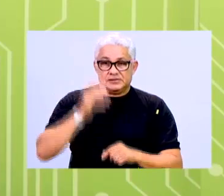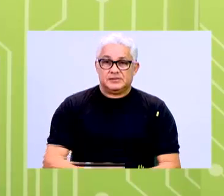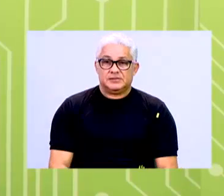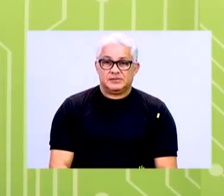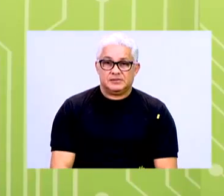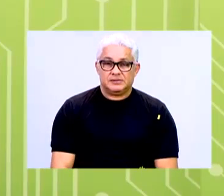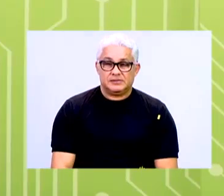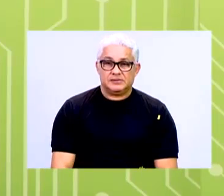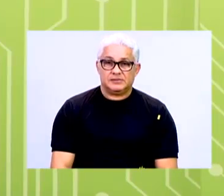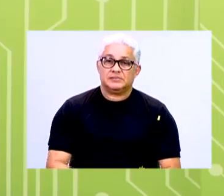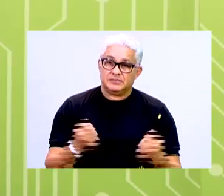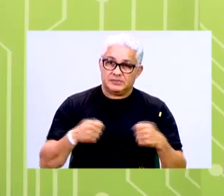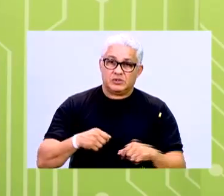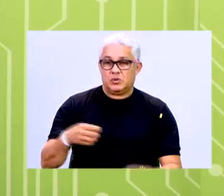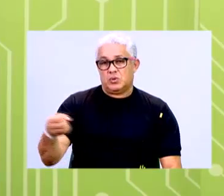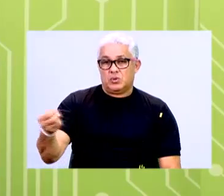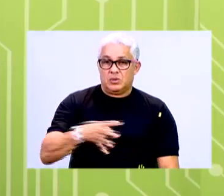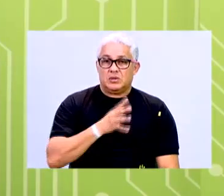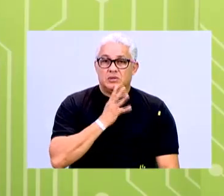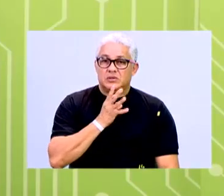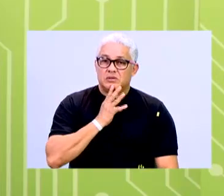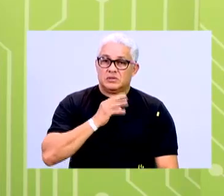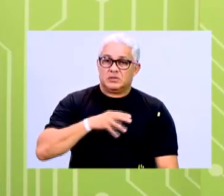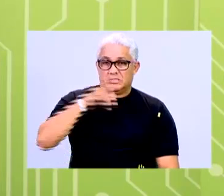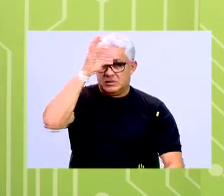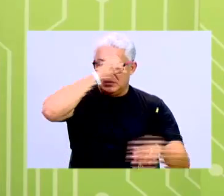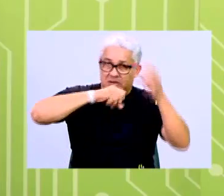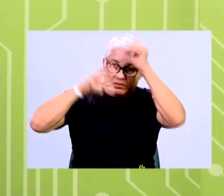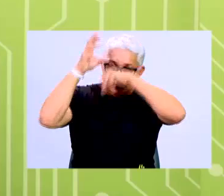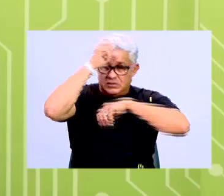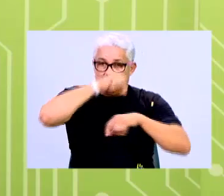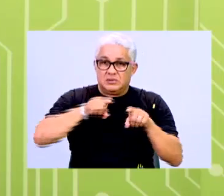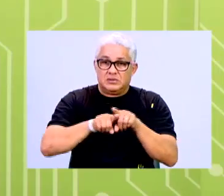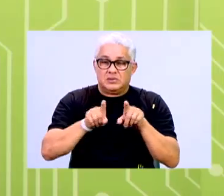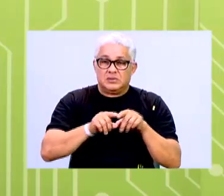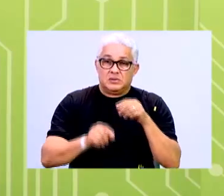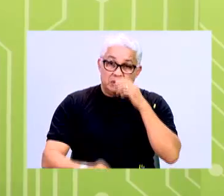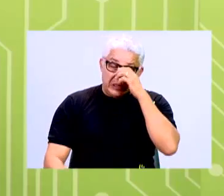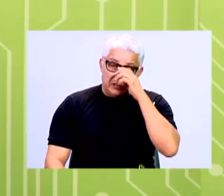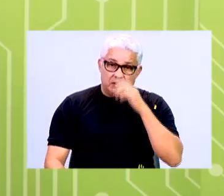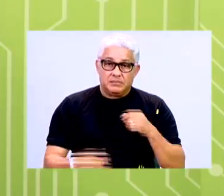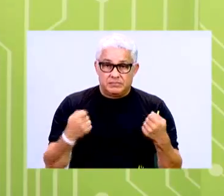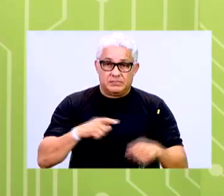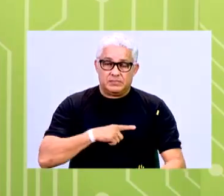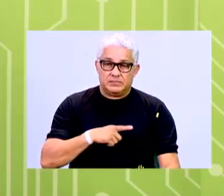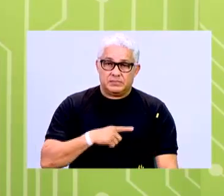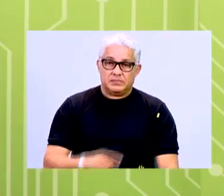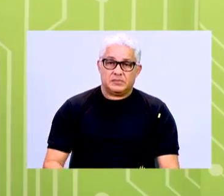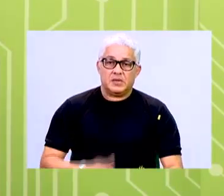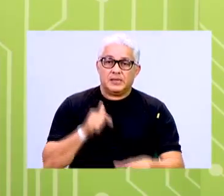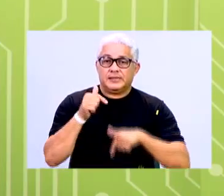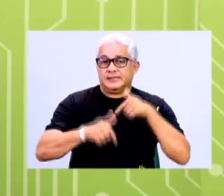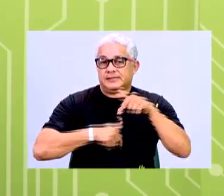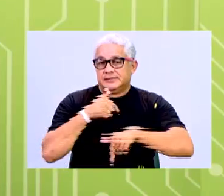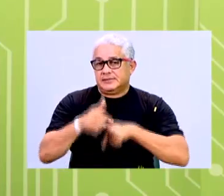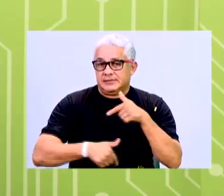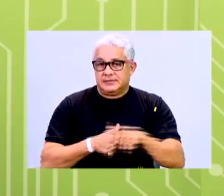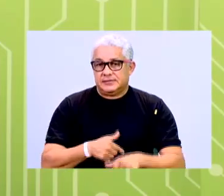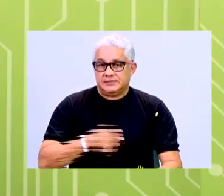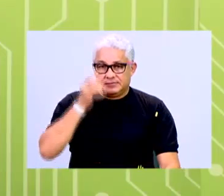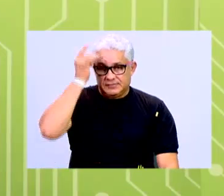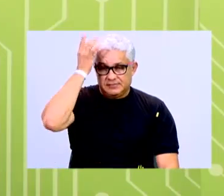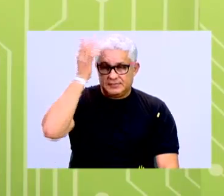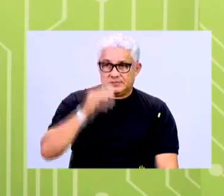ele terá que adquirir novos conhecimentos para usar essa nova aplicação, mas por outro, ele terá o seu trabalho